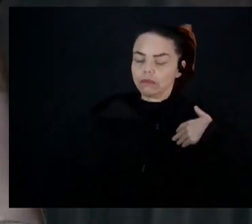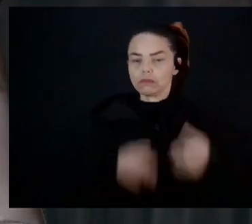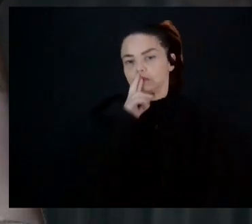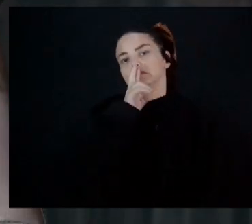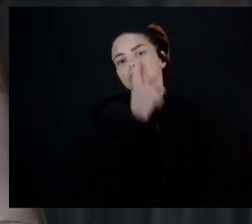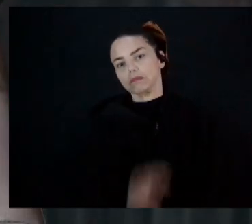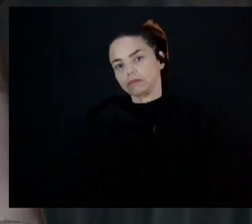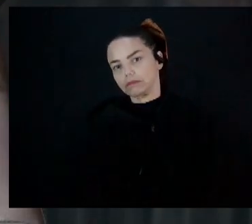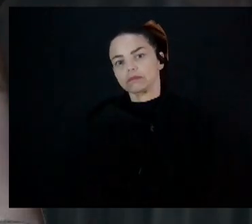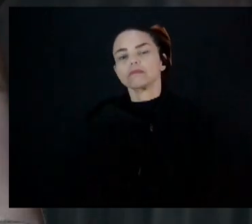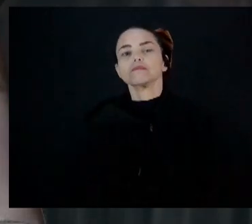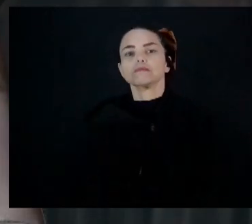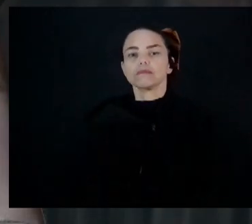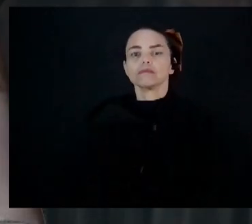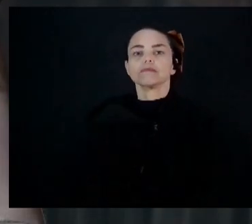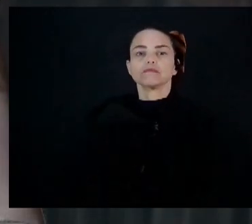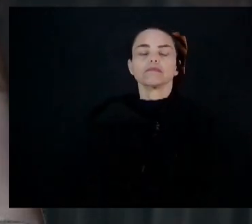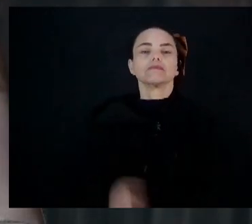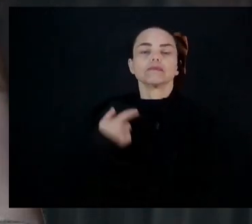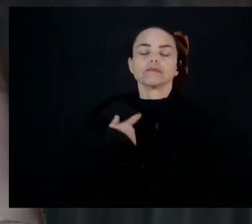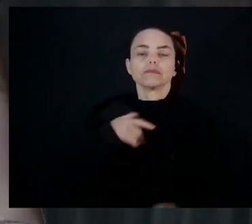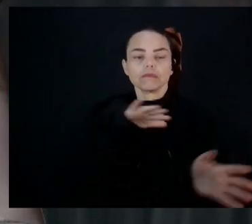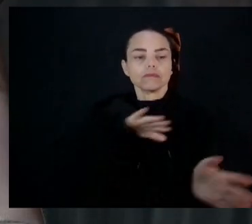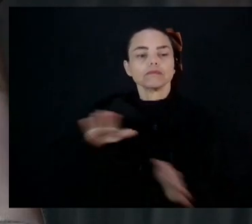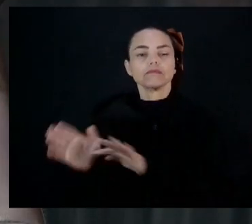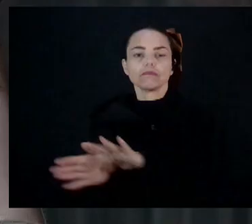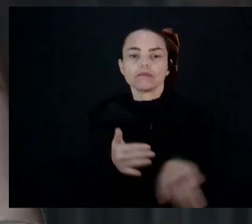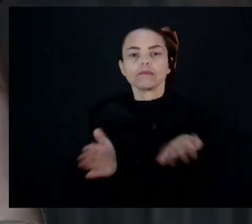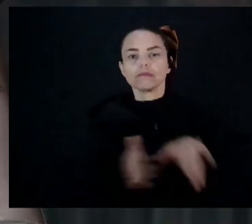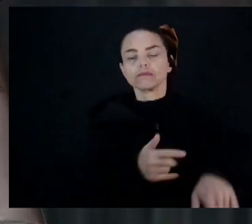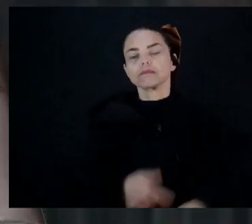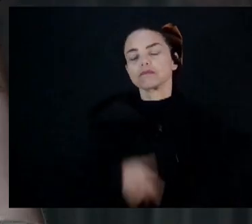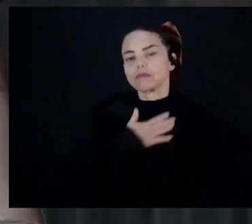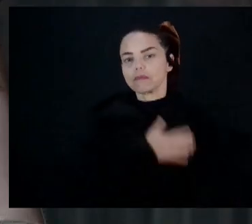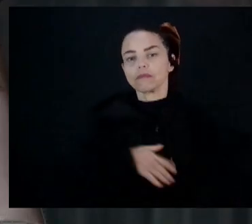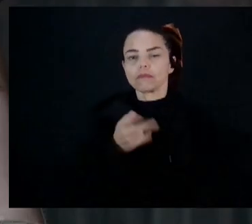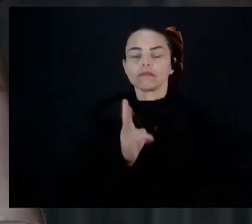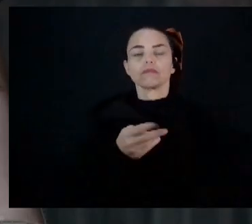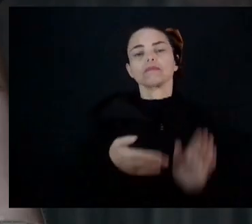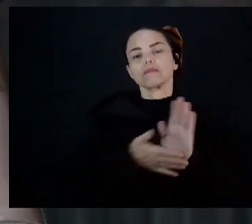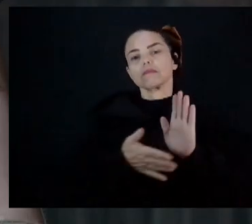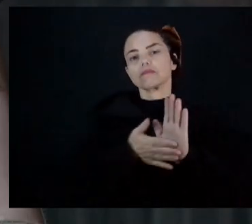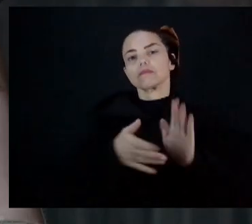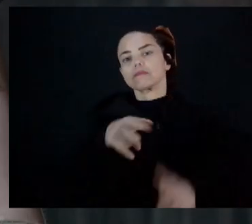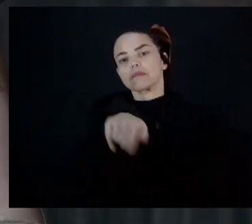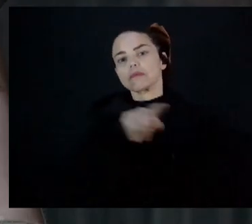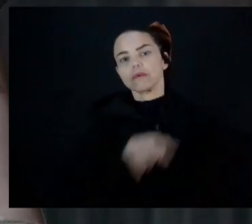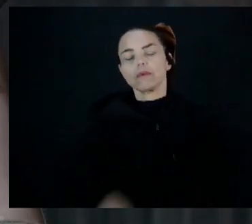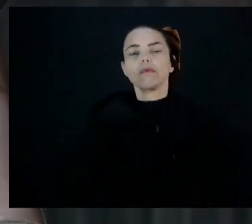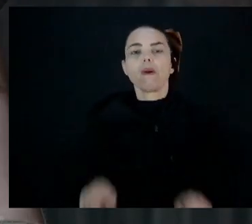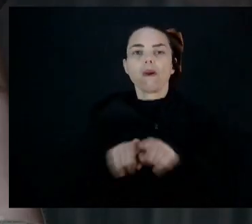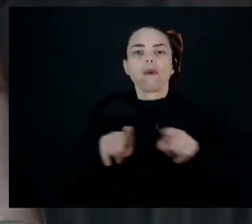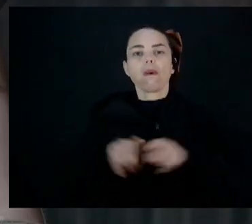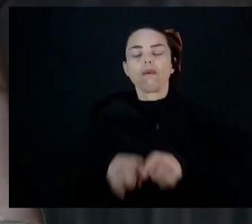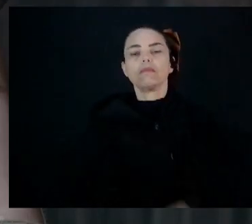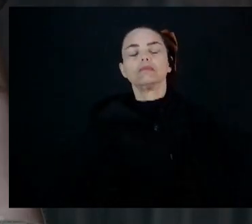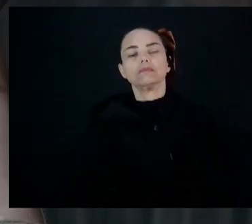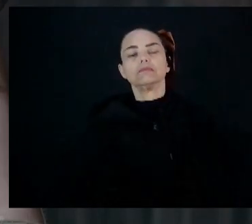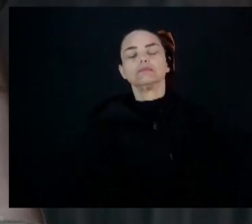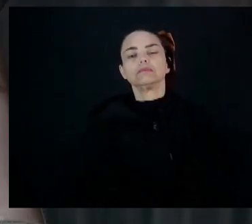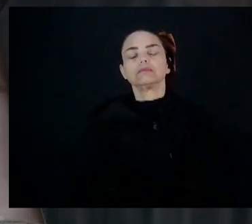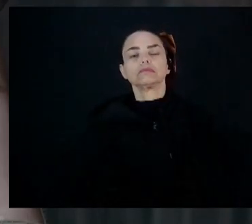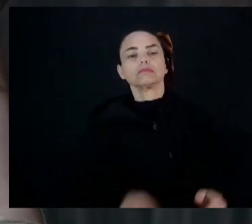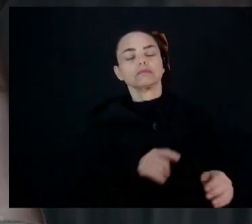gente vai deixando a gente de lado. O que eu gosto sempre de propor, e eu quero propor para vocês também, é que ao longo do dia que